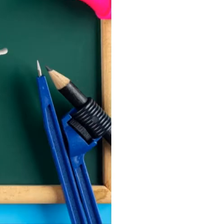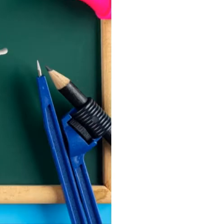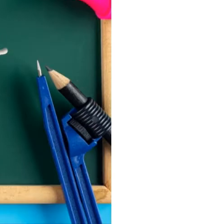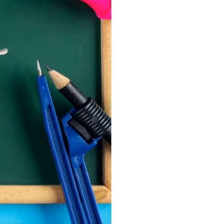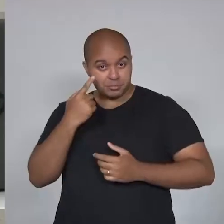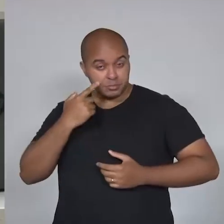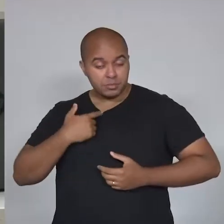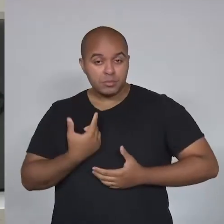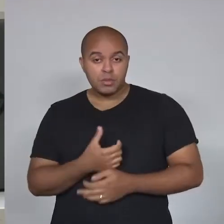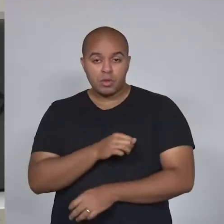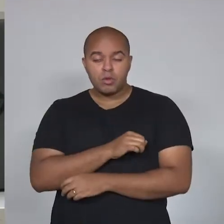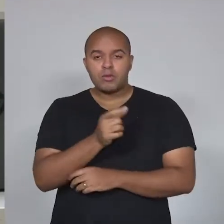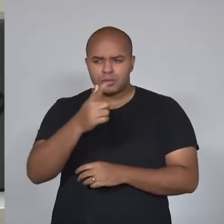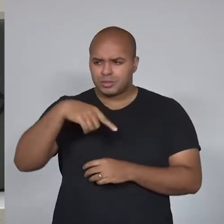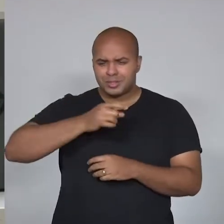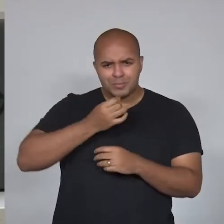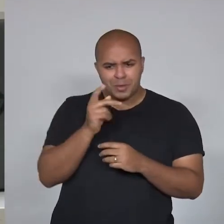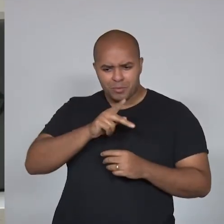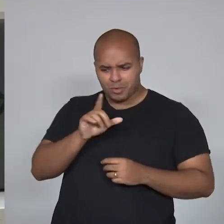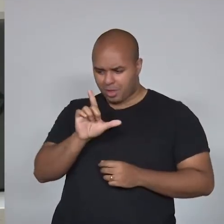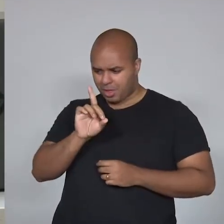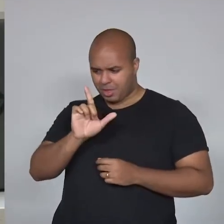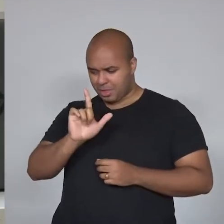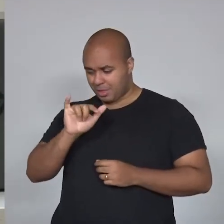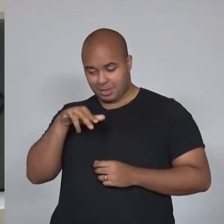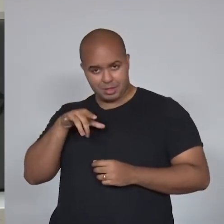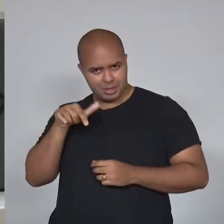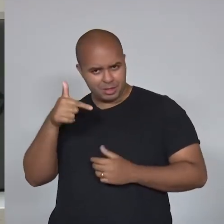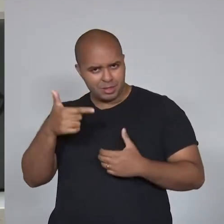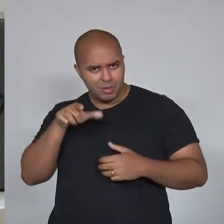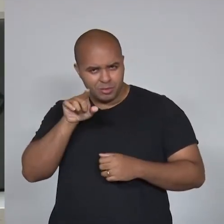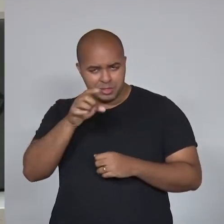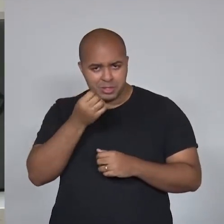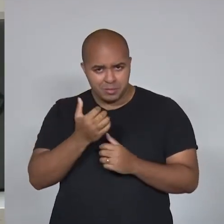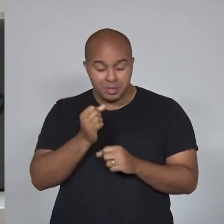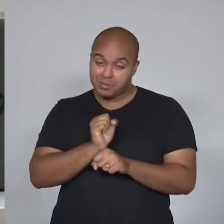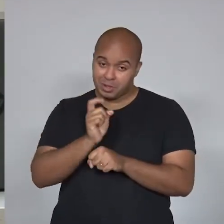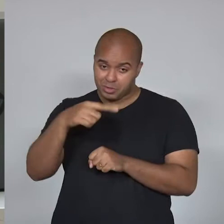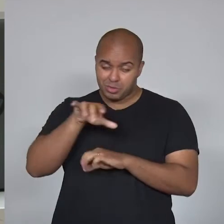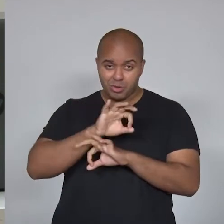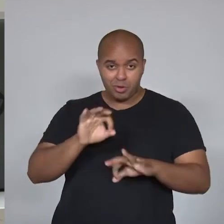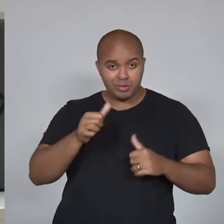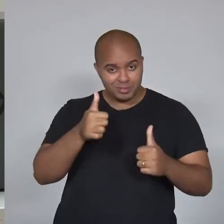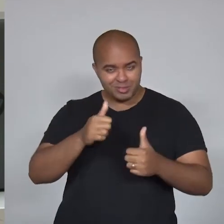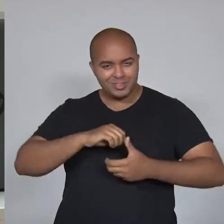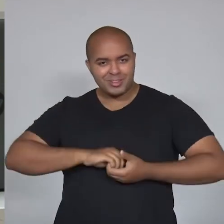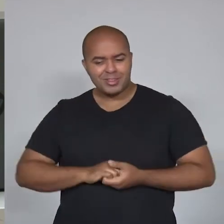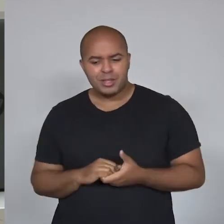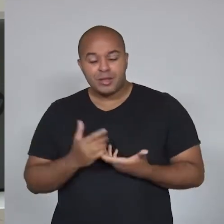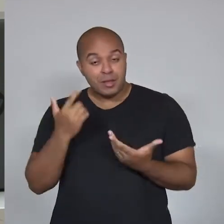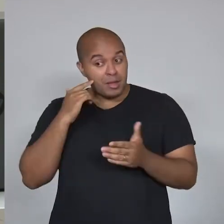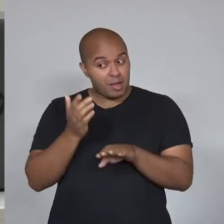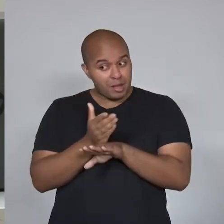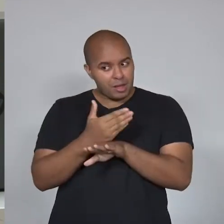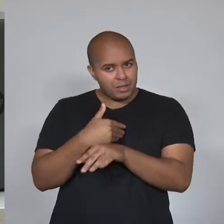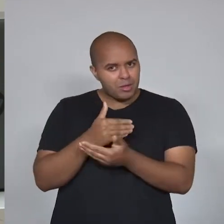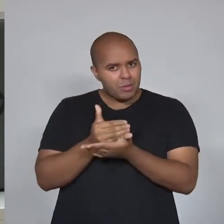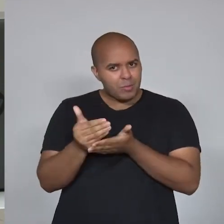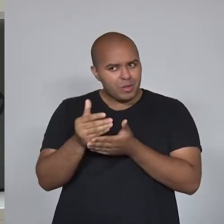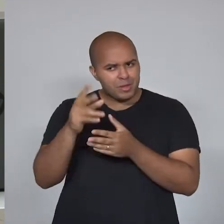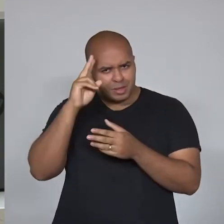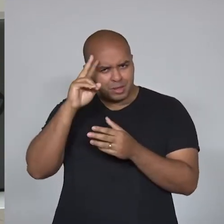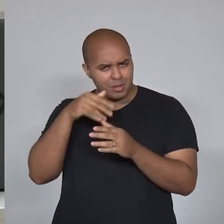2. Hi everybody, Teacher Daline here again. How are you? Hope you're all doing well. Antes de começarmos, gostaria